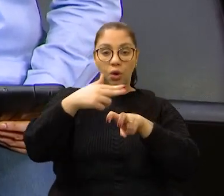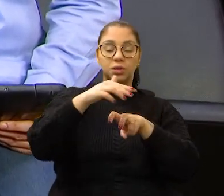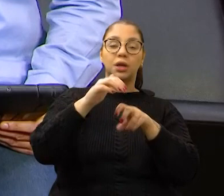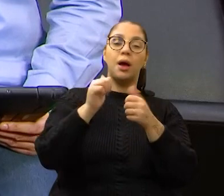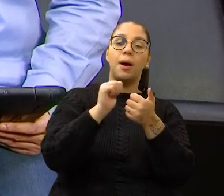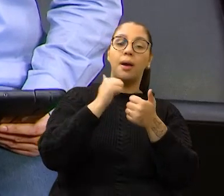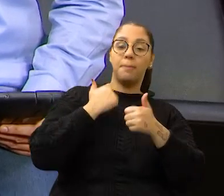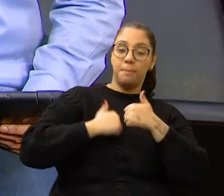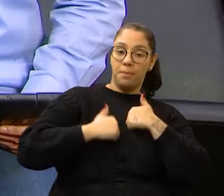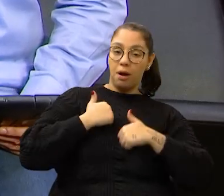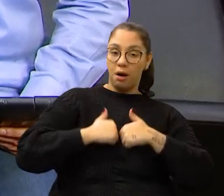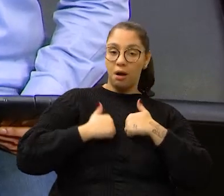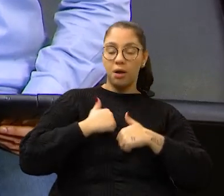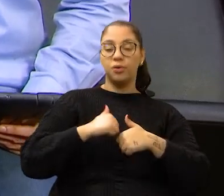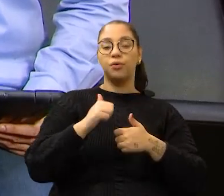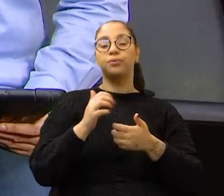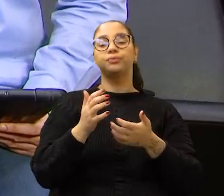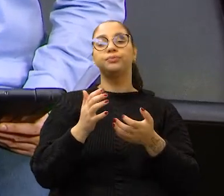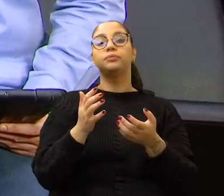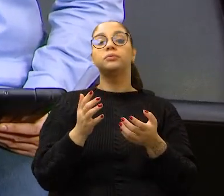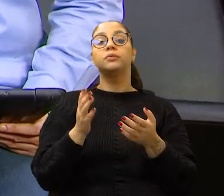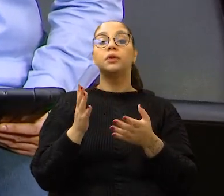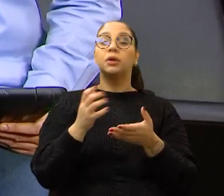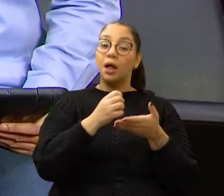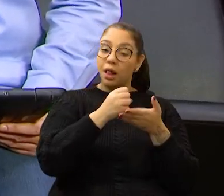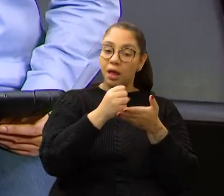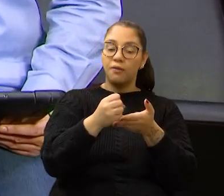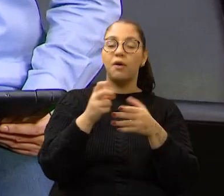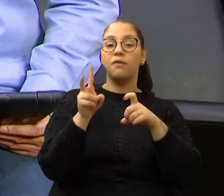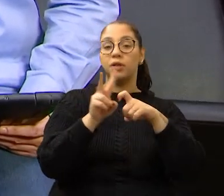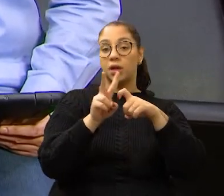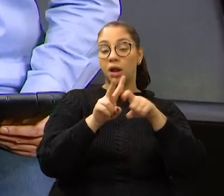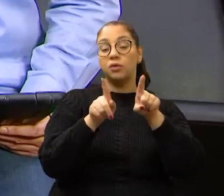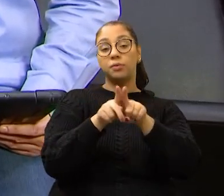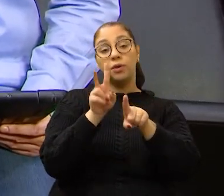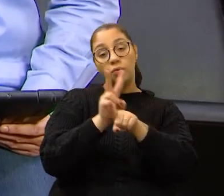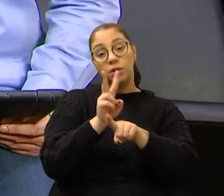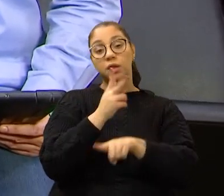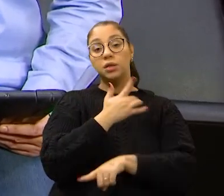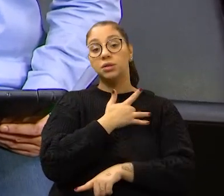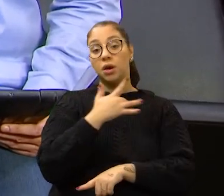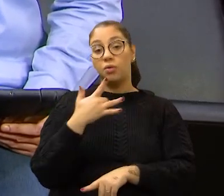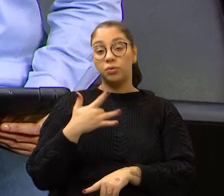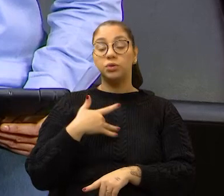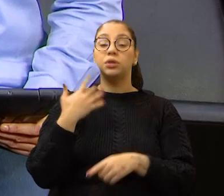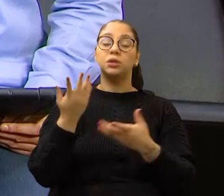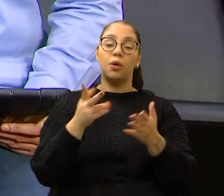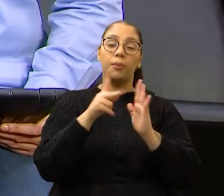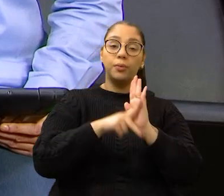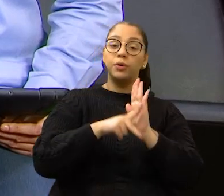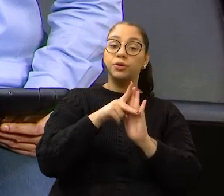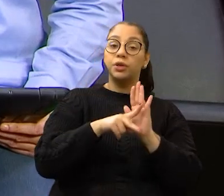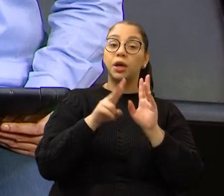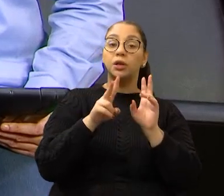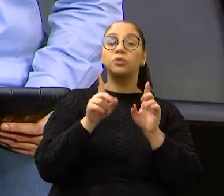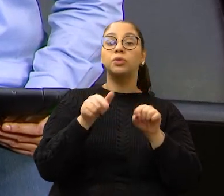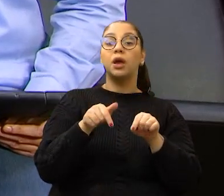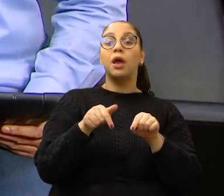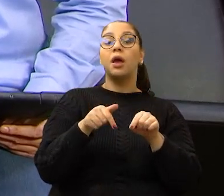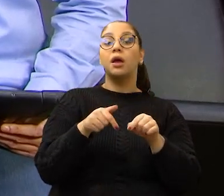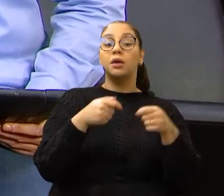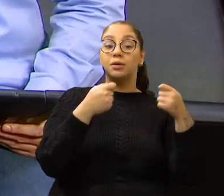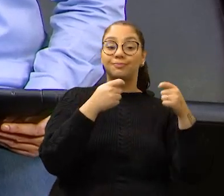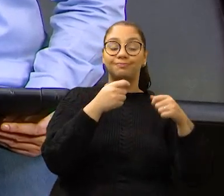do banho, ele vai muitas vezes até o veterinário, cuidar da saúde. E aí esse projeto, então, sob